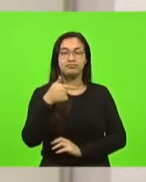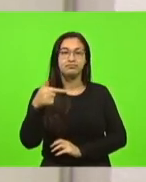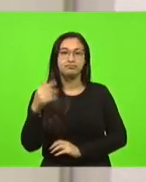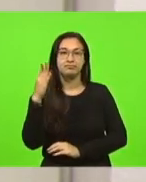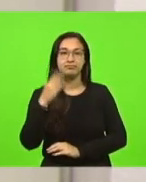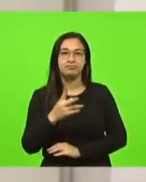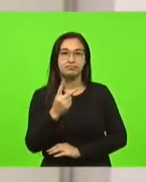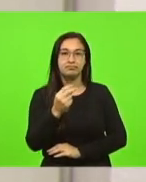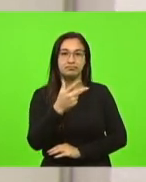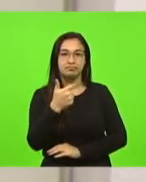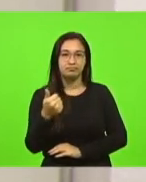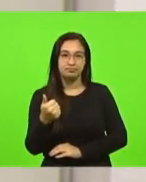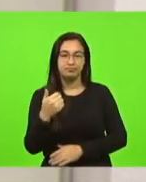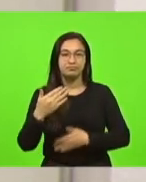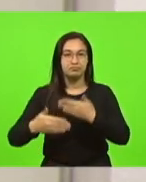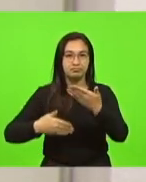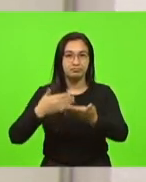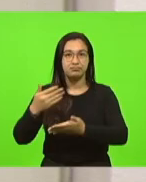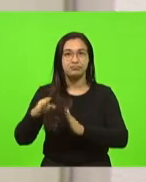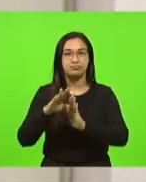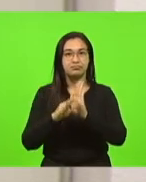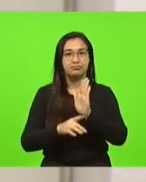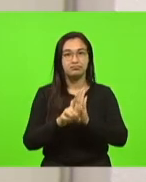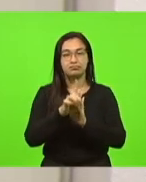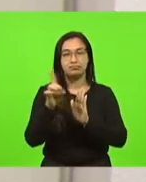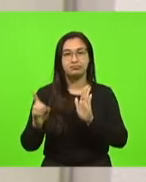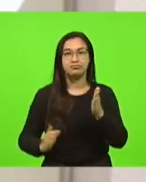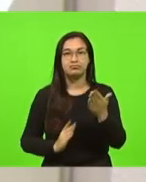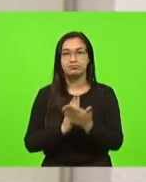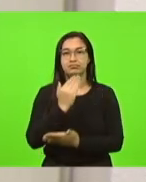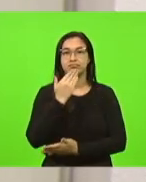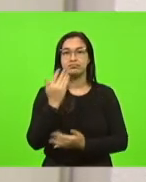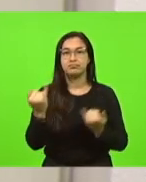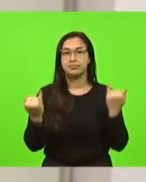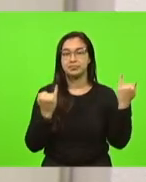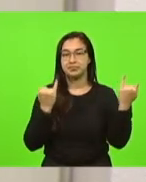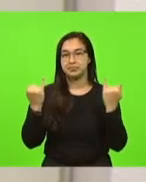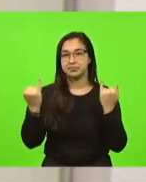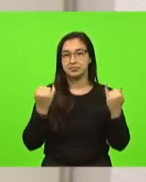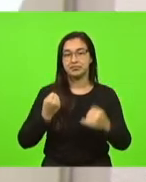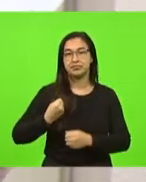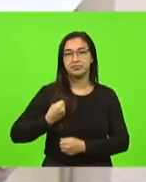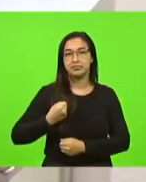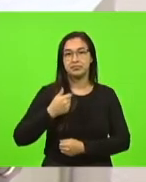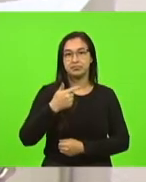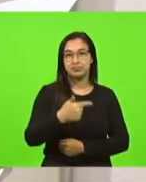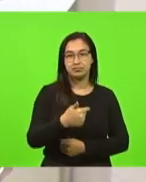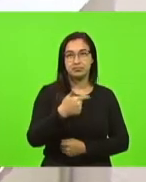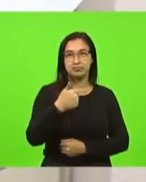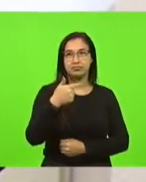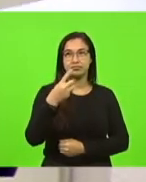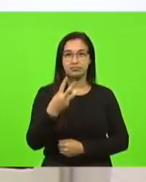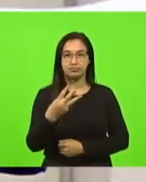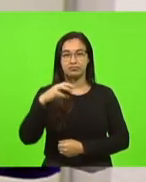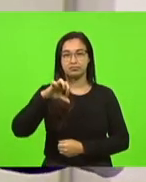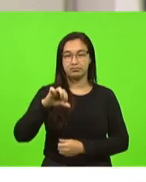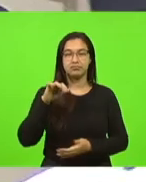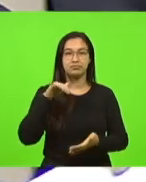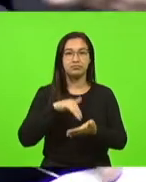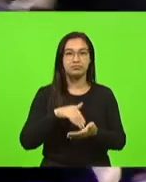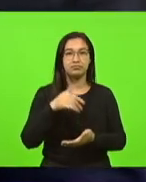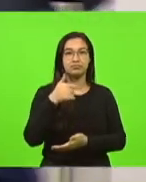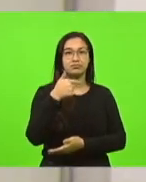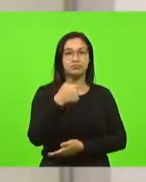417/2021. Dando continuidade à ordem do dia, foram aprovados os pedidos de informação número 739